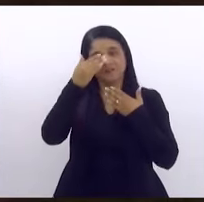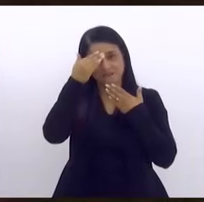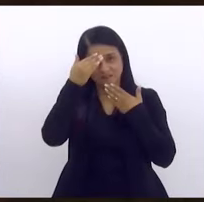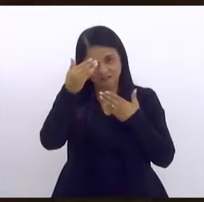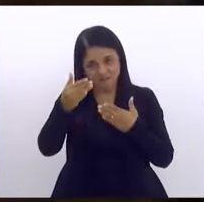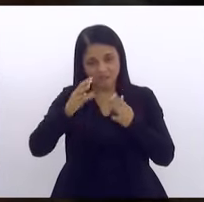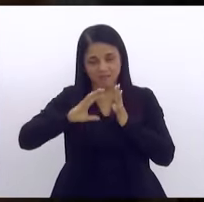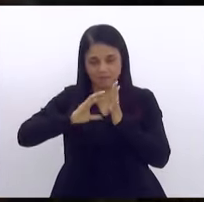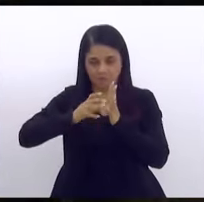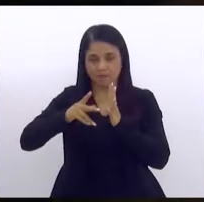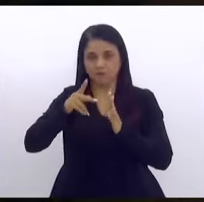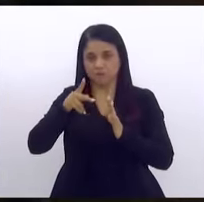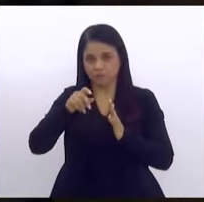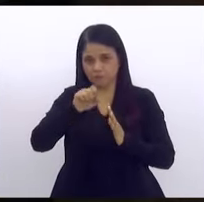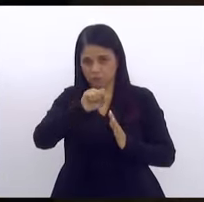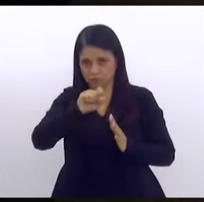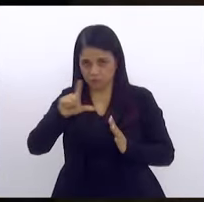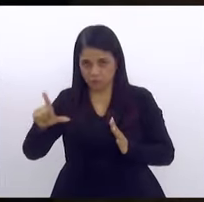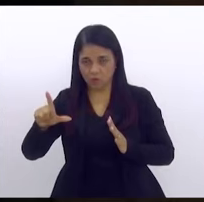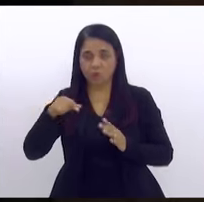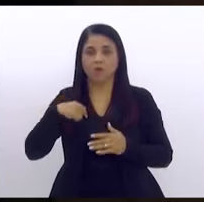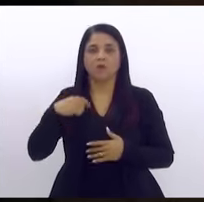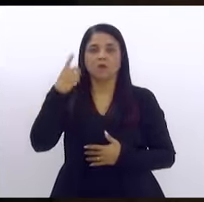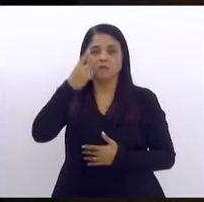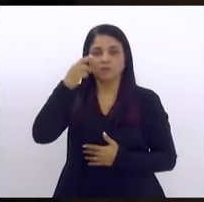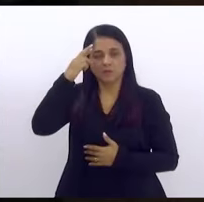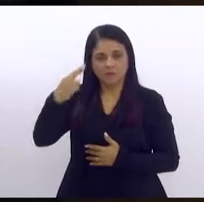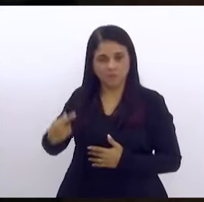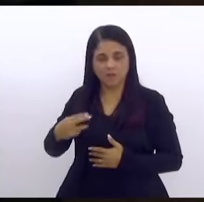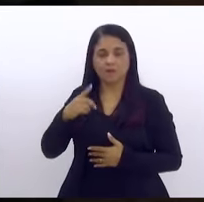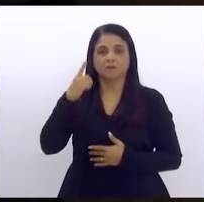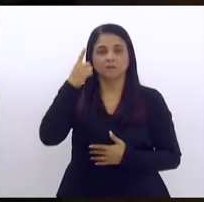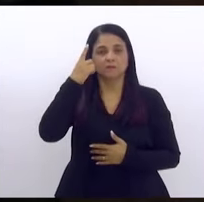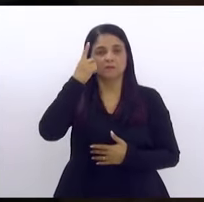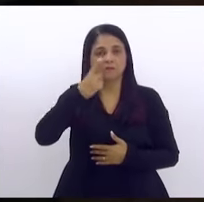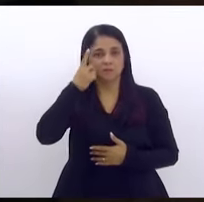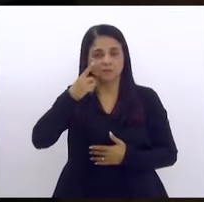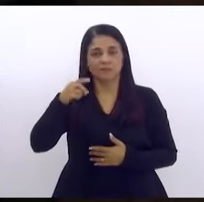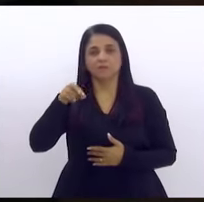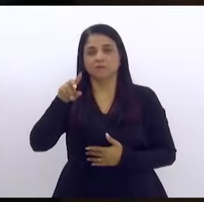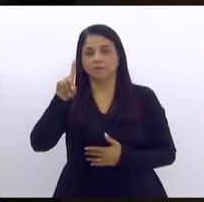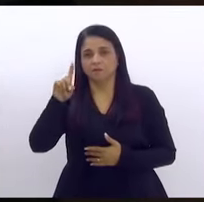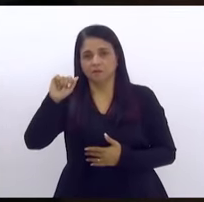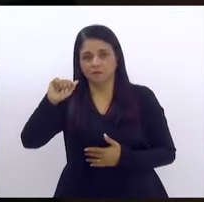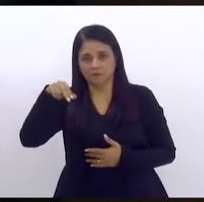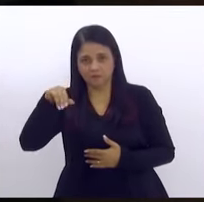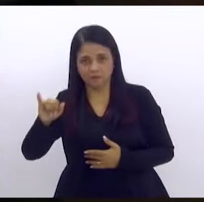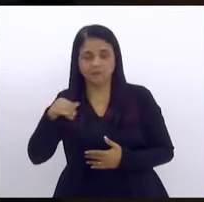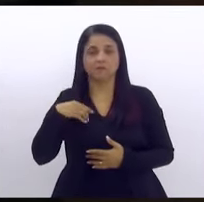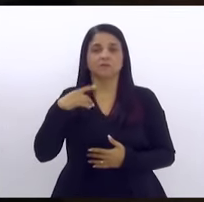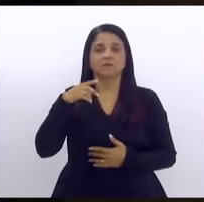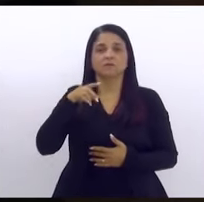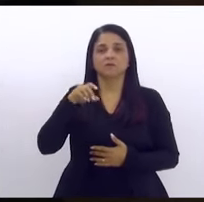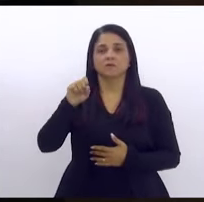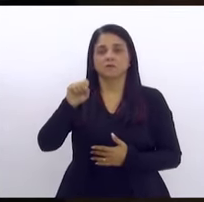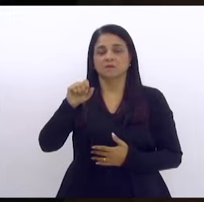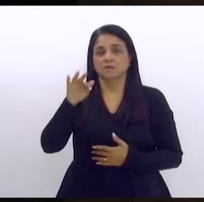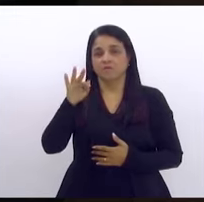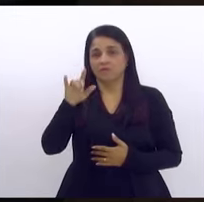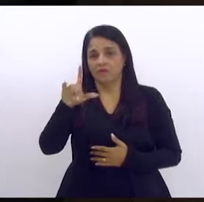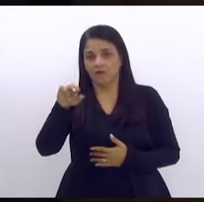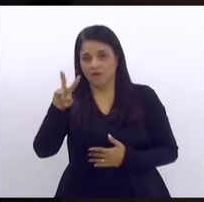a bancada do PSOL, deputada Renata Souza, deputada Dani, deputado Serafini, deputado professor Josemar, tinham